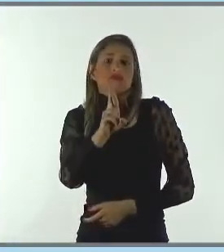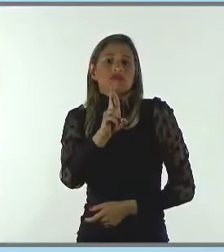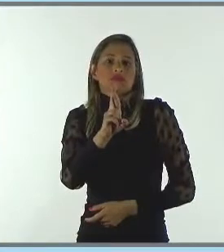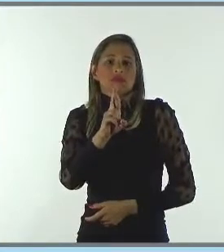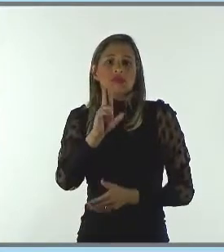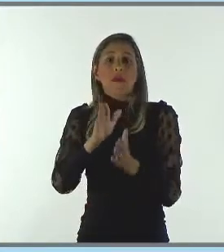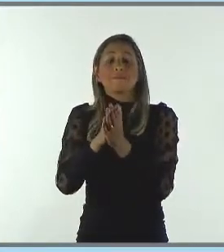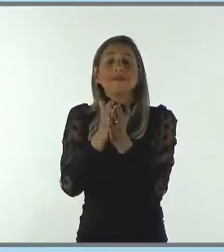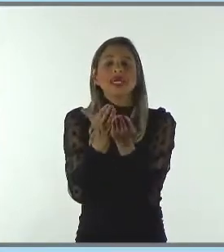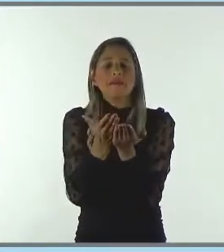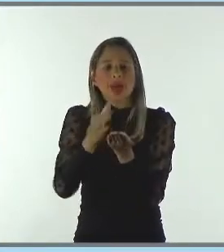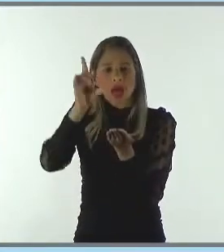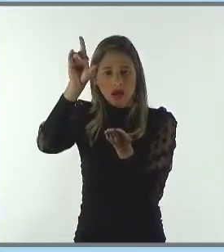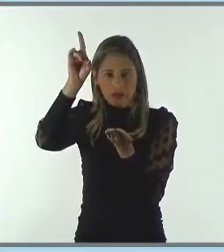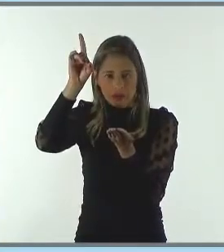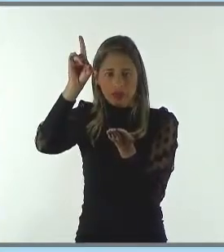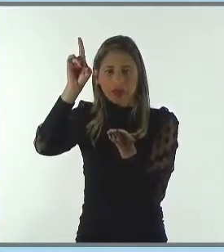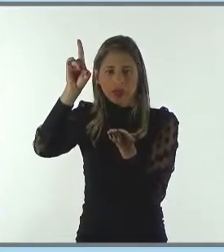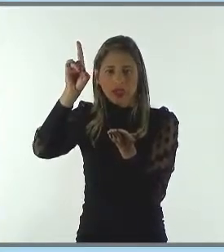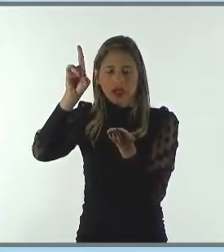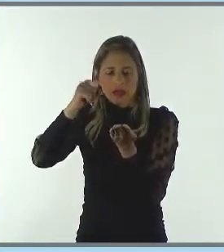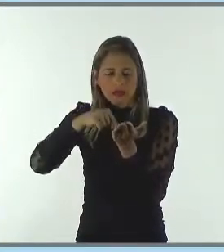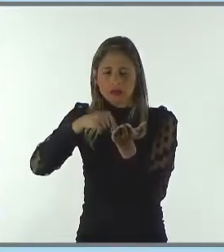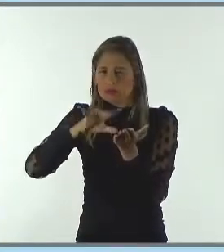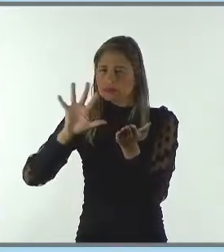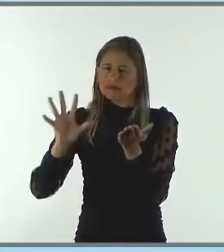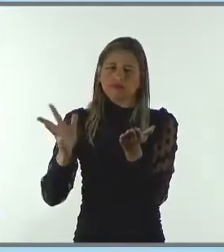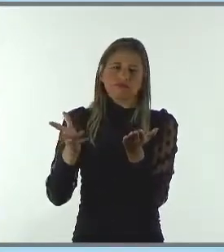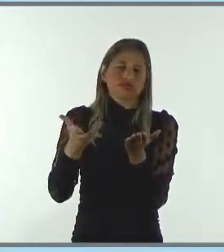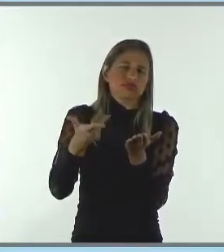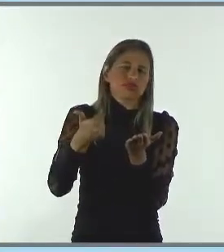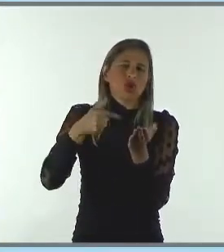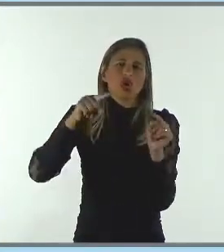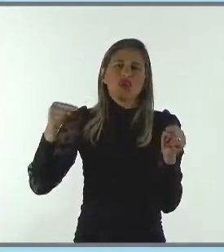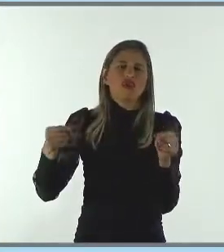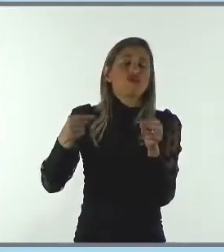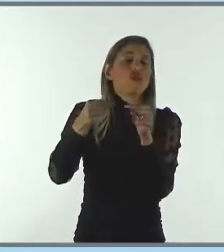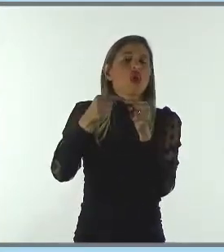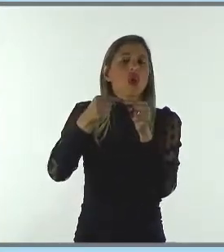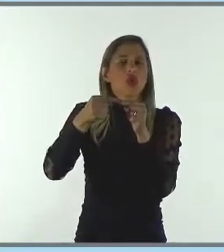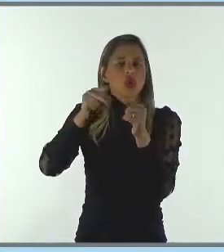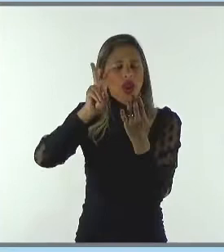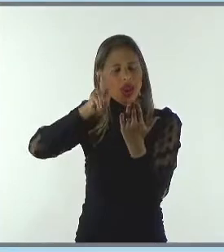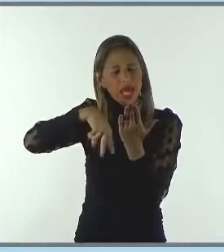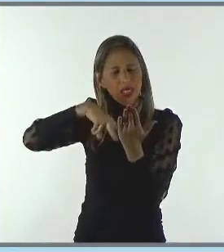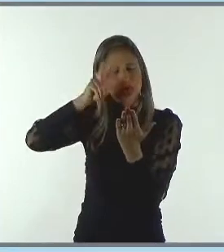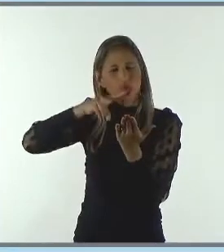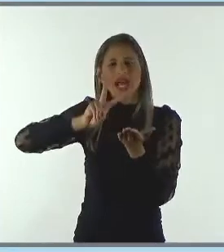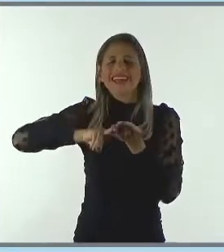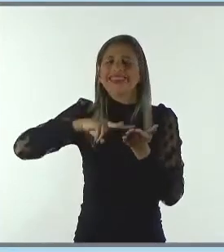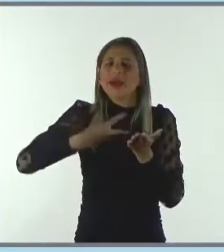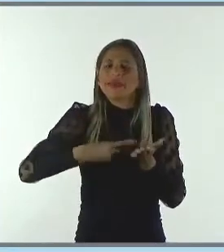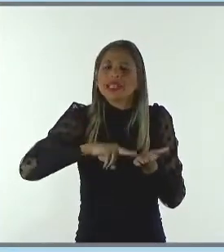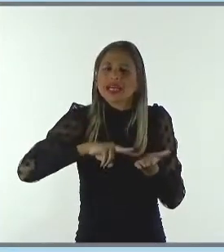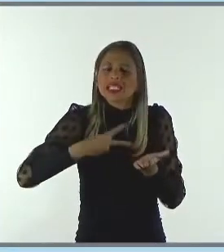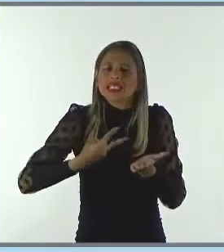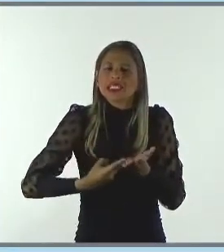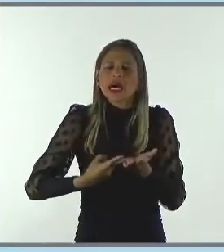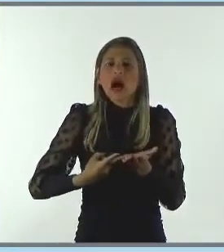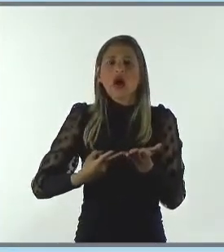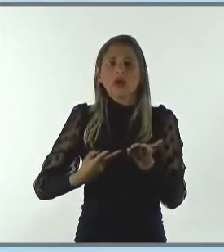Bíblia. Um livro extraordinário, com 1000 focos de leitura, com 1000 possibilidades de interpretação, com